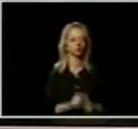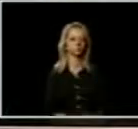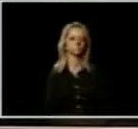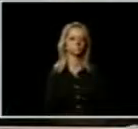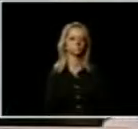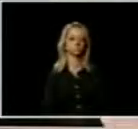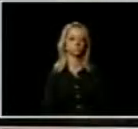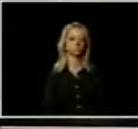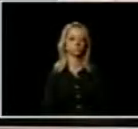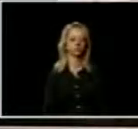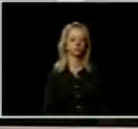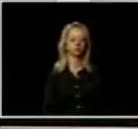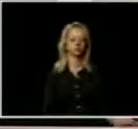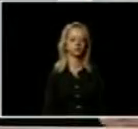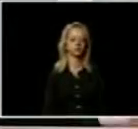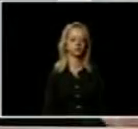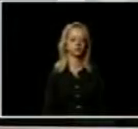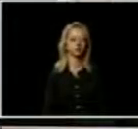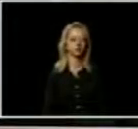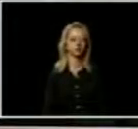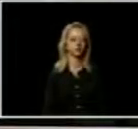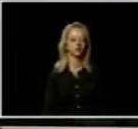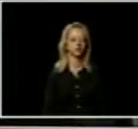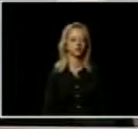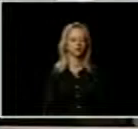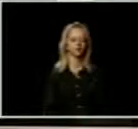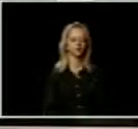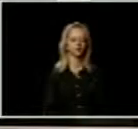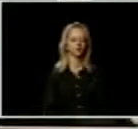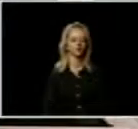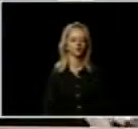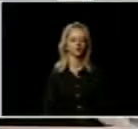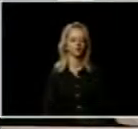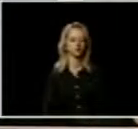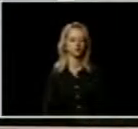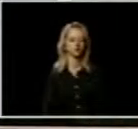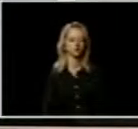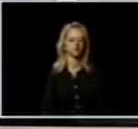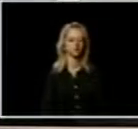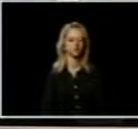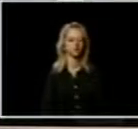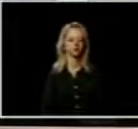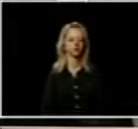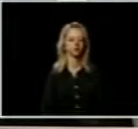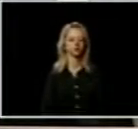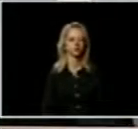que ainda o município sofre com a questão da definição